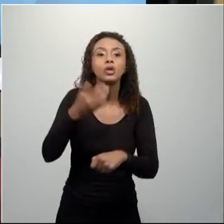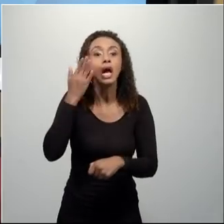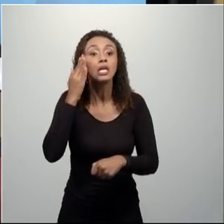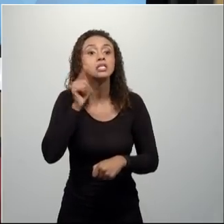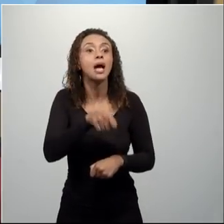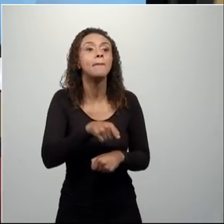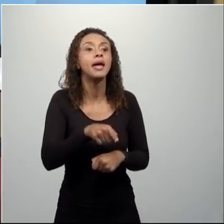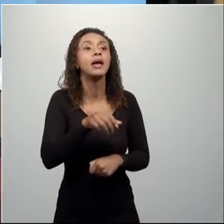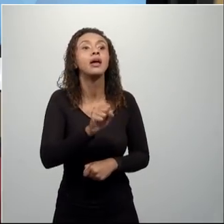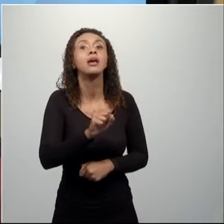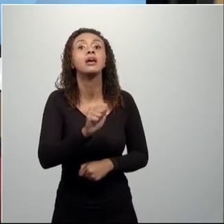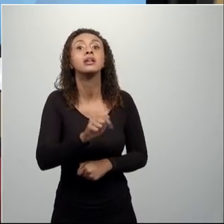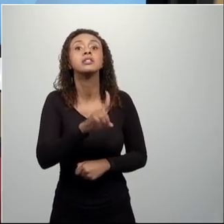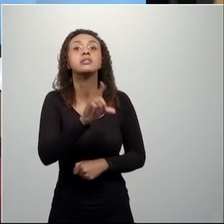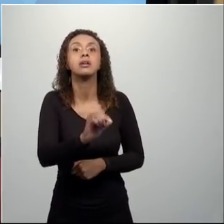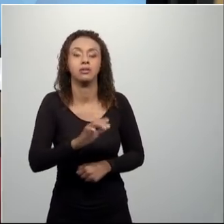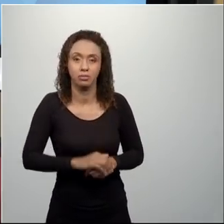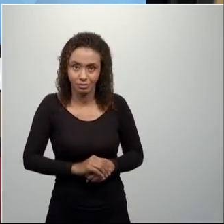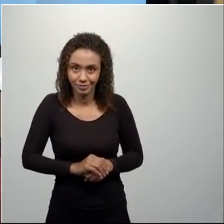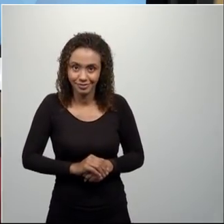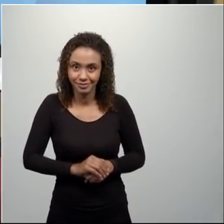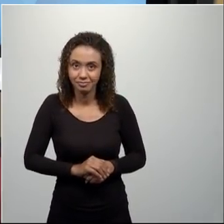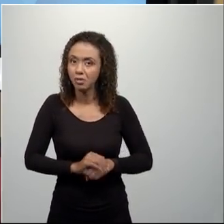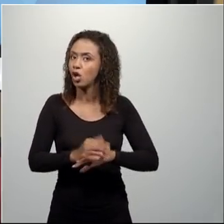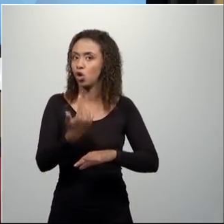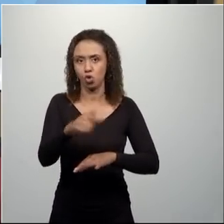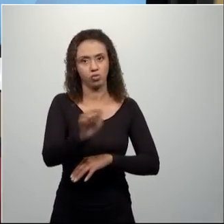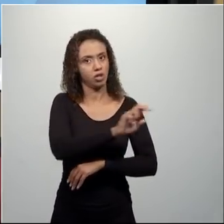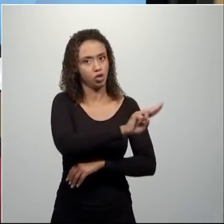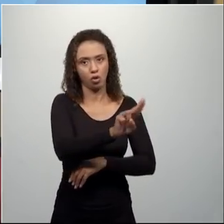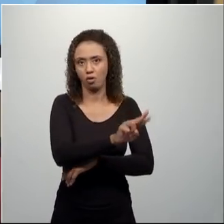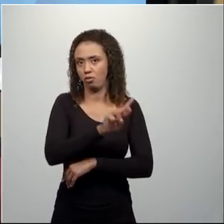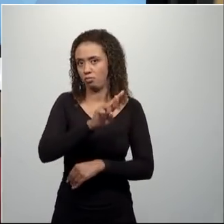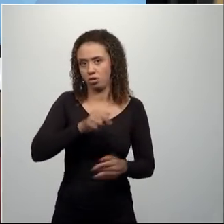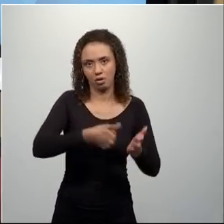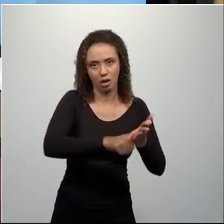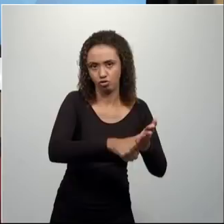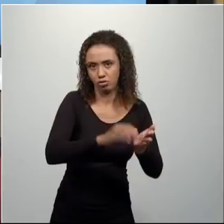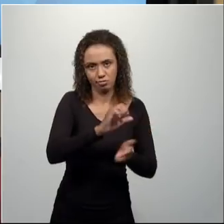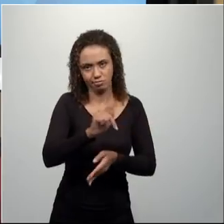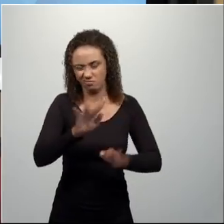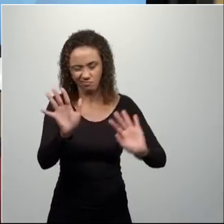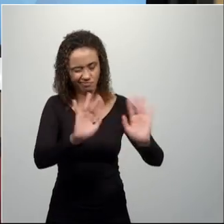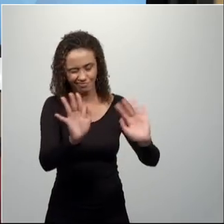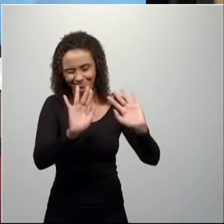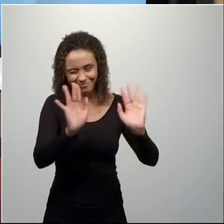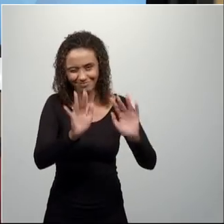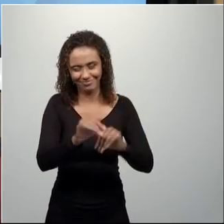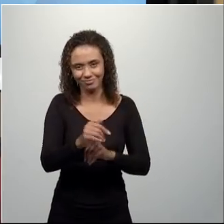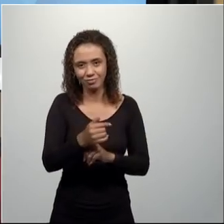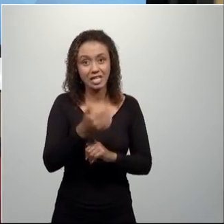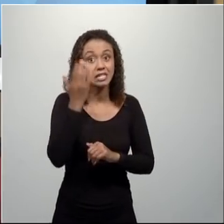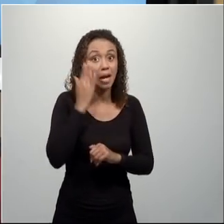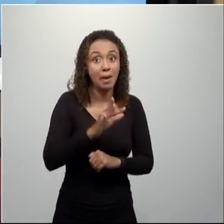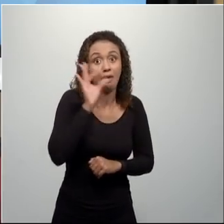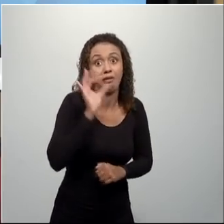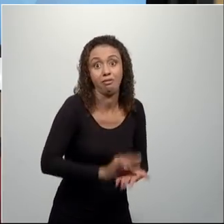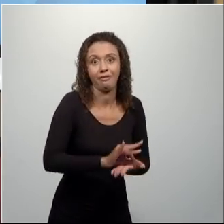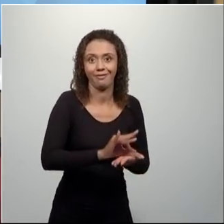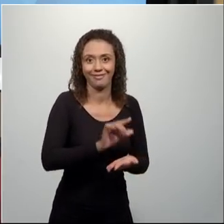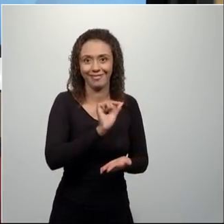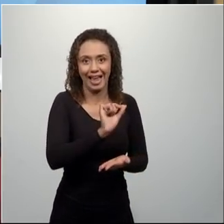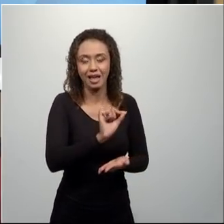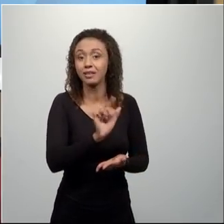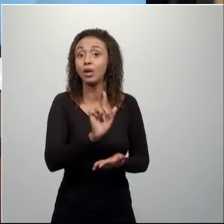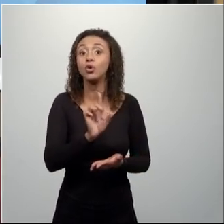usuário os usuários não são identificados pelo nome rg e cpf nada aqui e identifiquei no mundo real mas sim